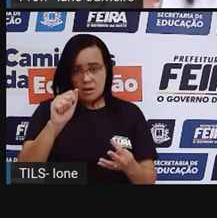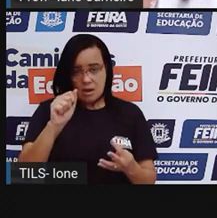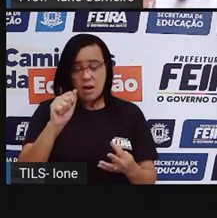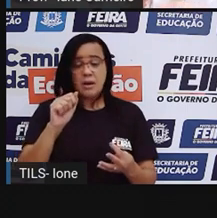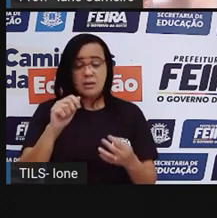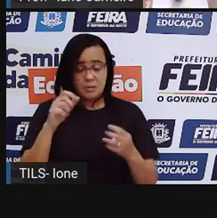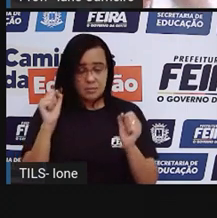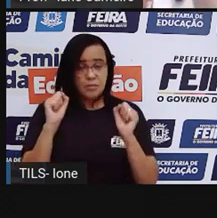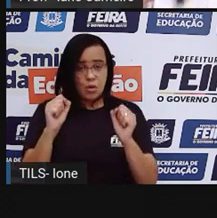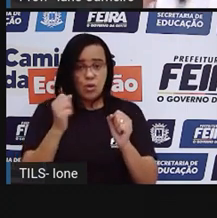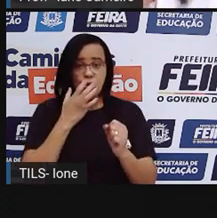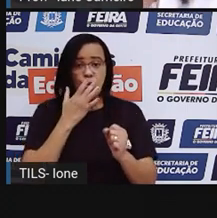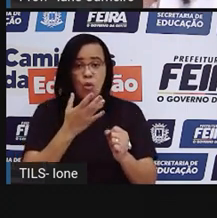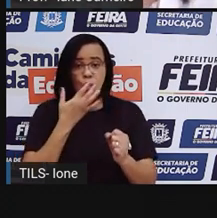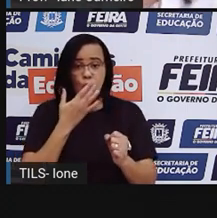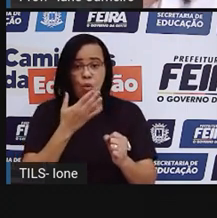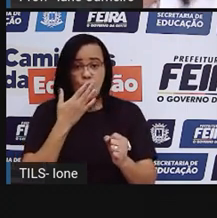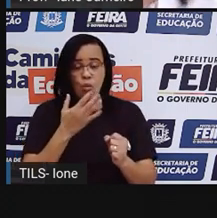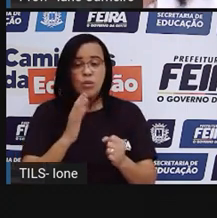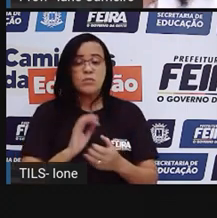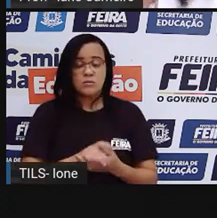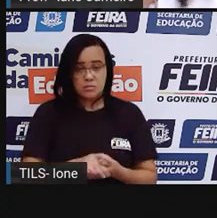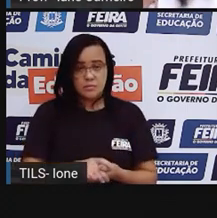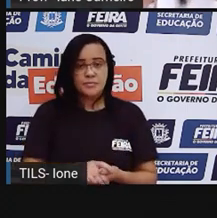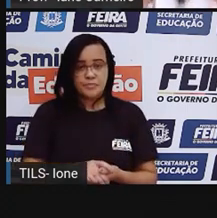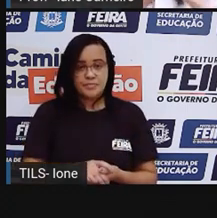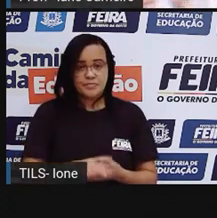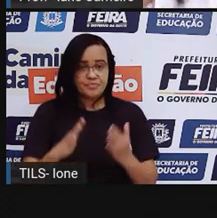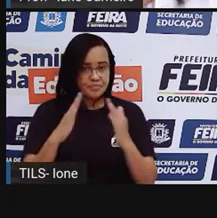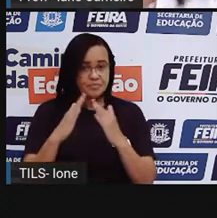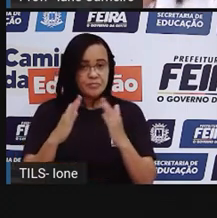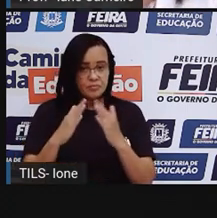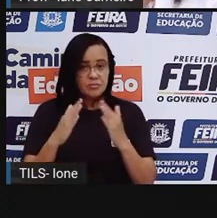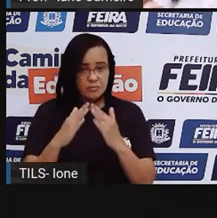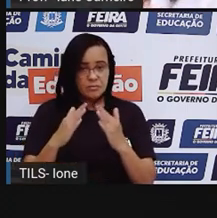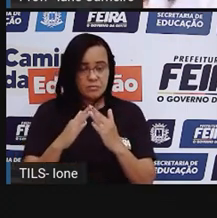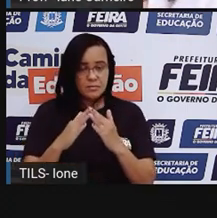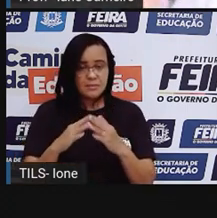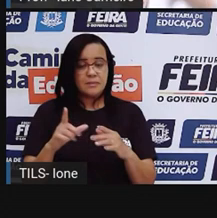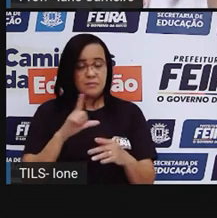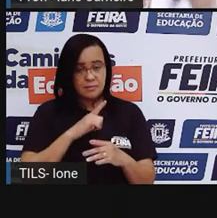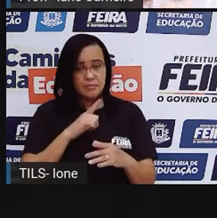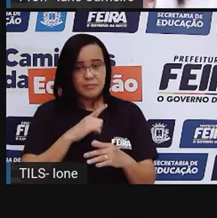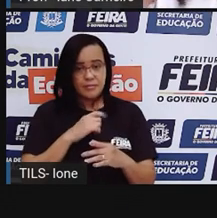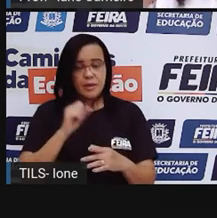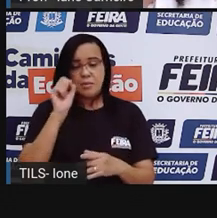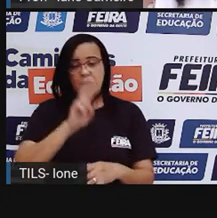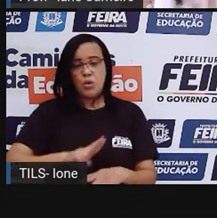botão. Coisas pequenininhas coloridas que você tiver em casa servem para você usar aqui para